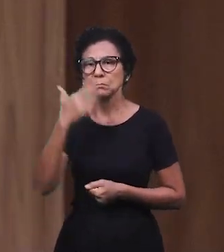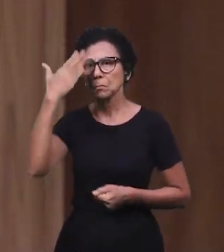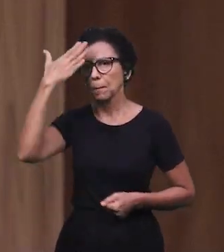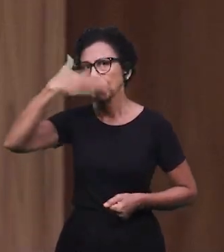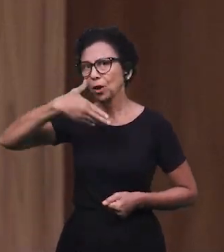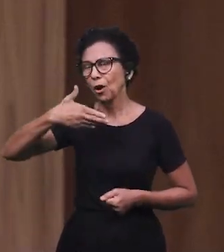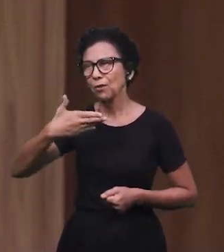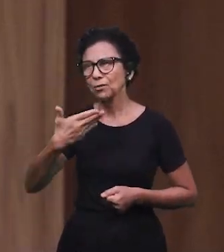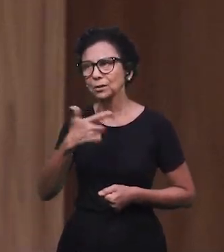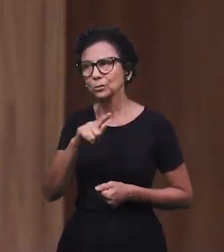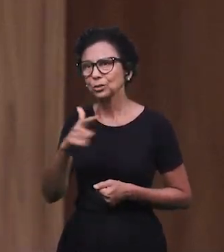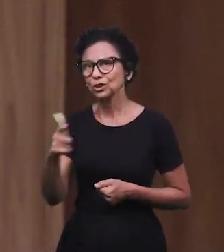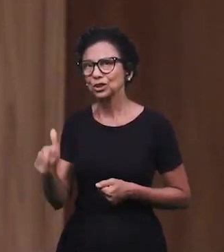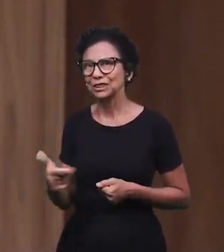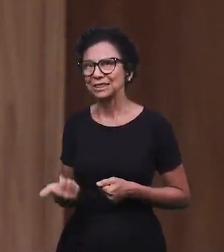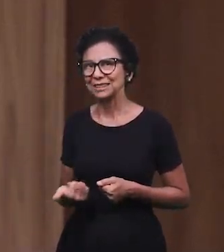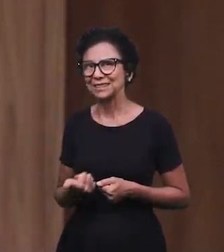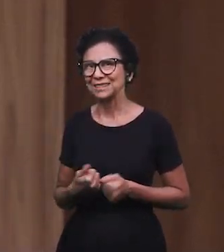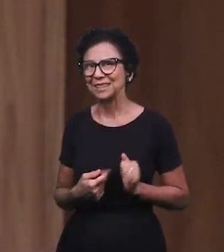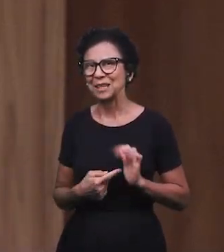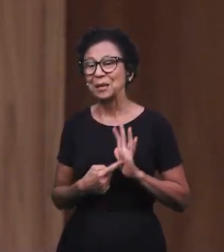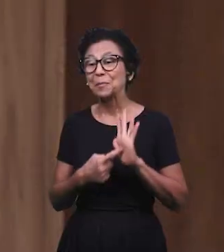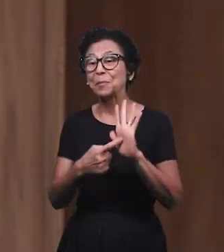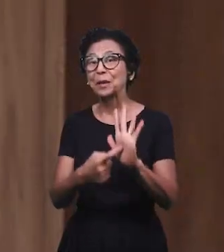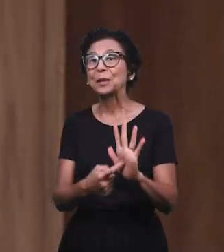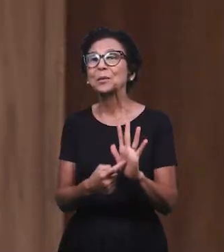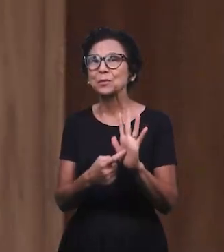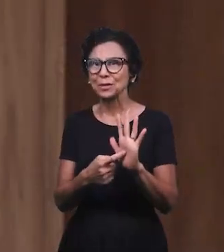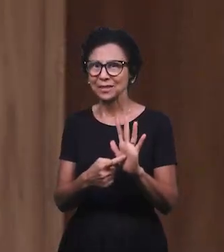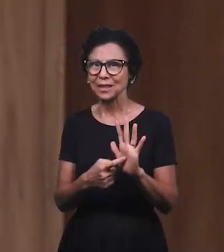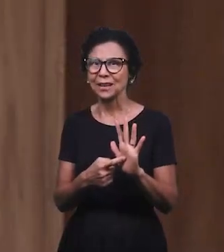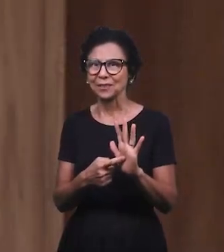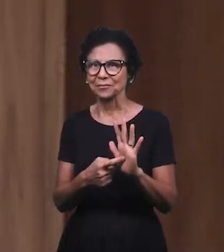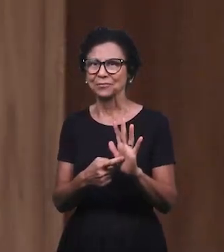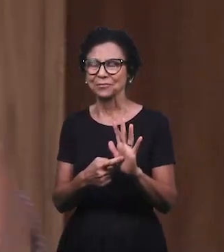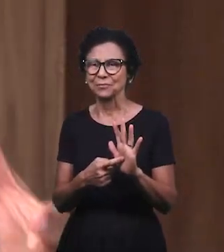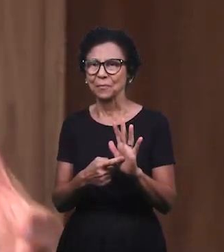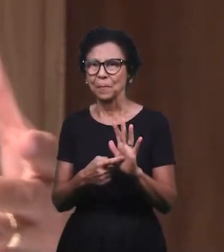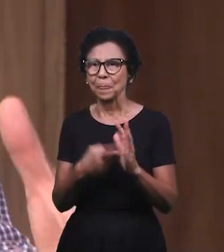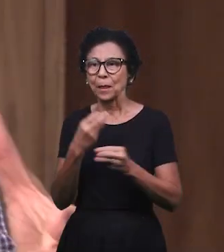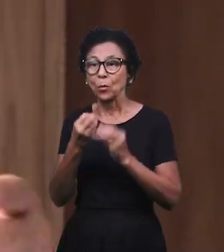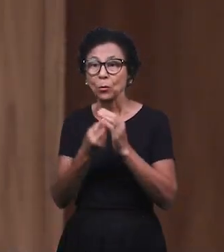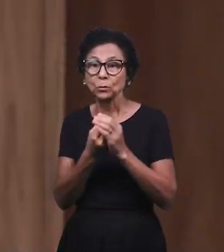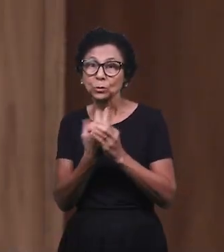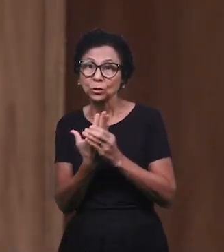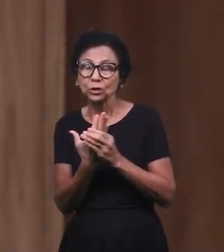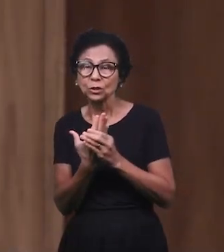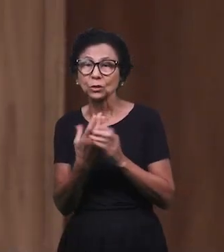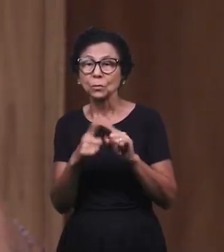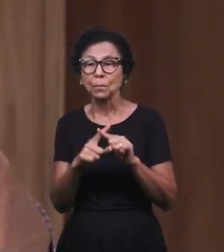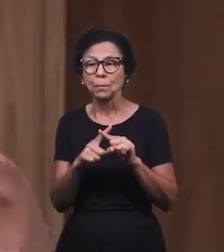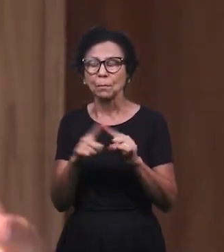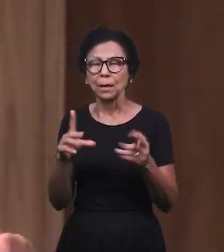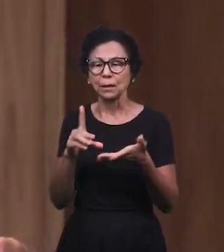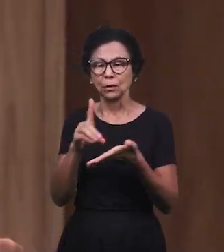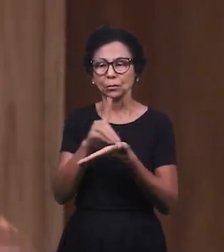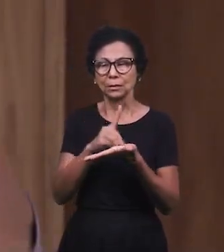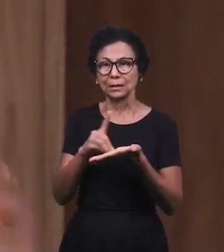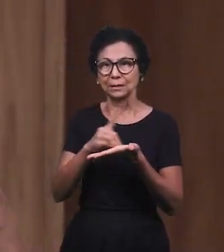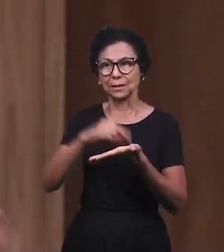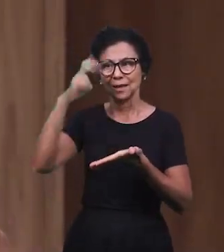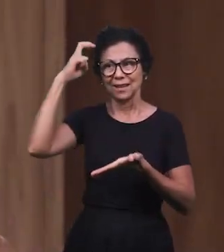para demonstrar a veracidade dos seus postulados. E o design inteligente, ele